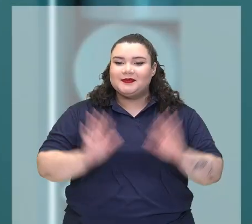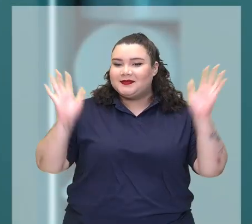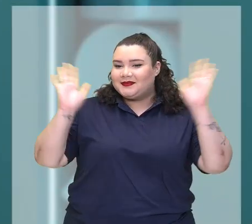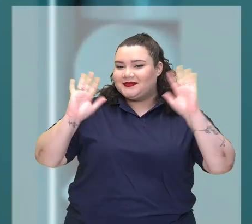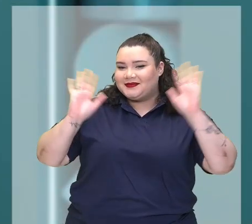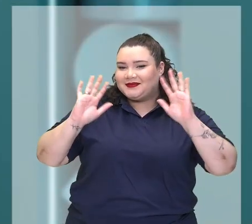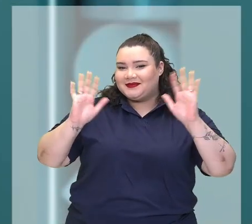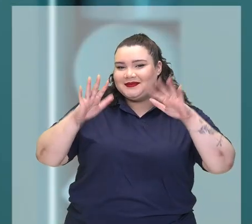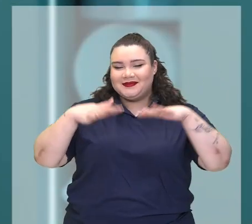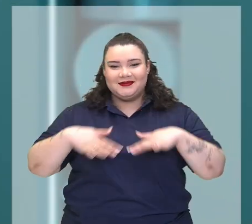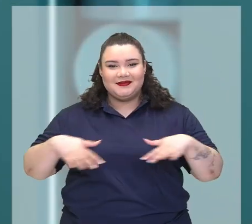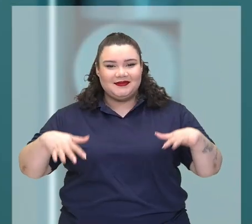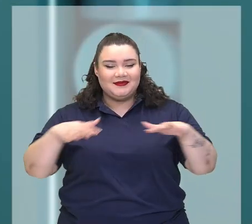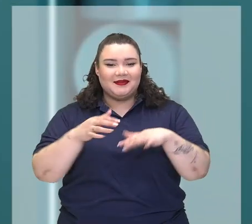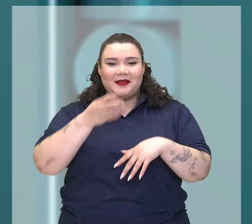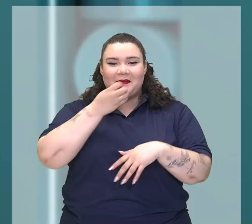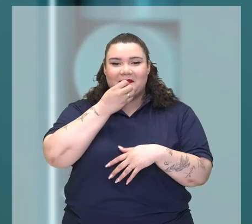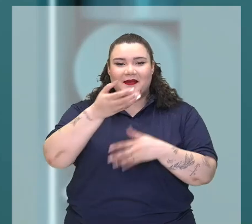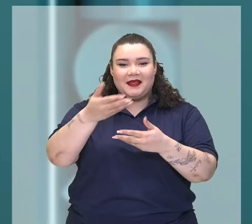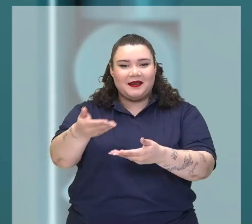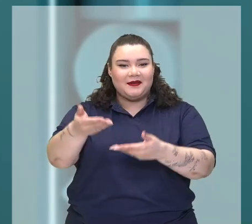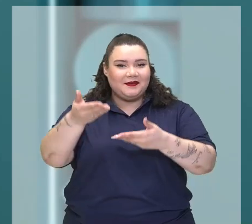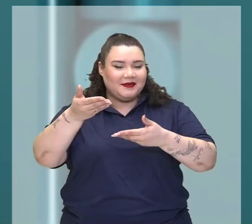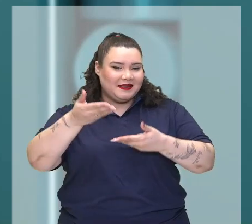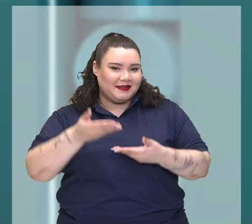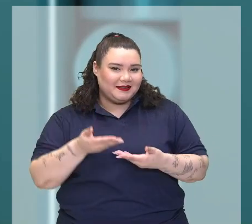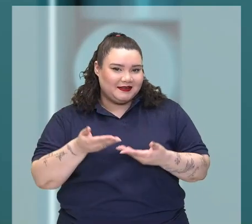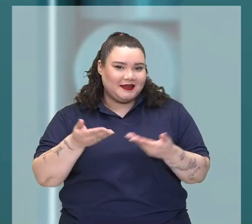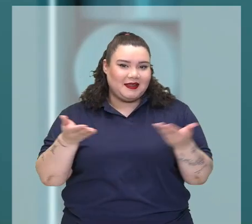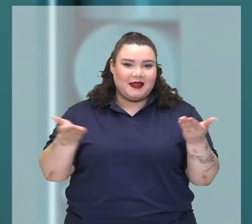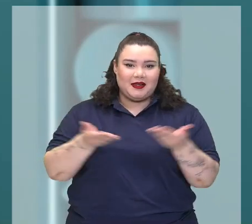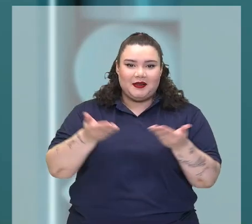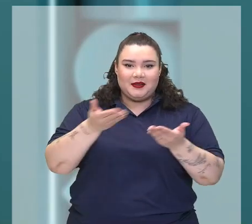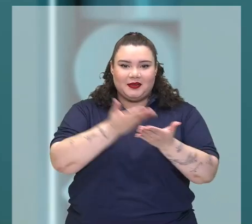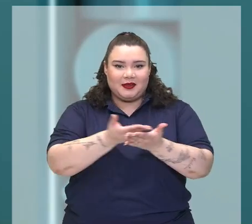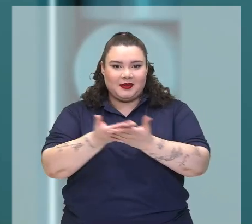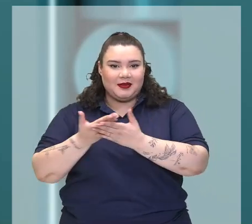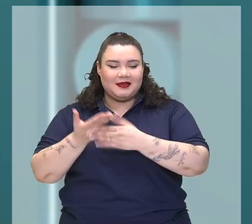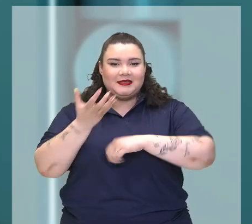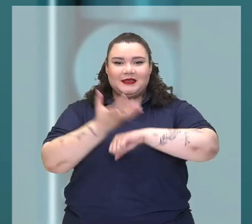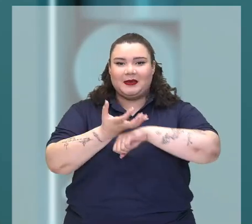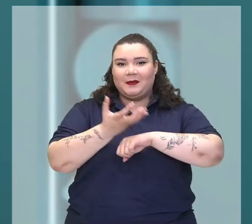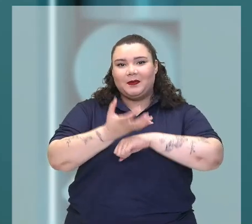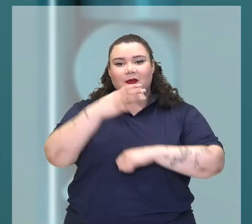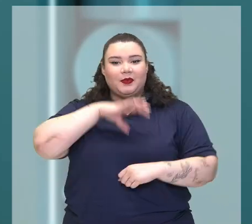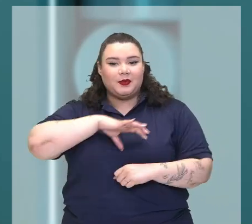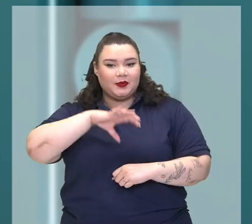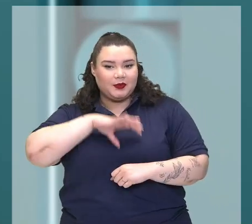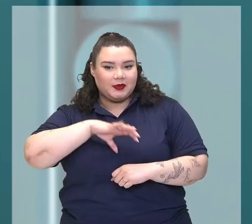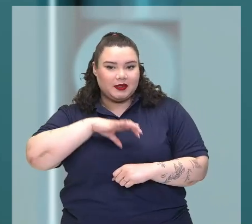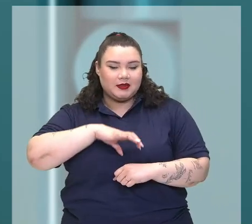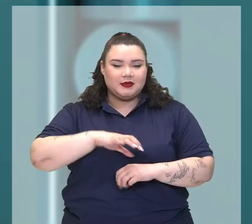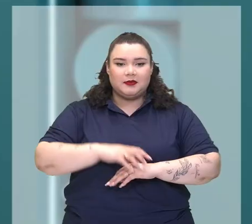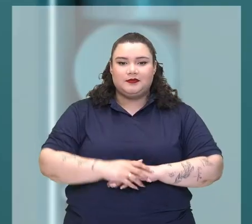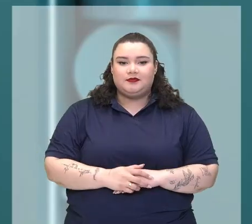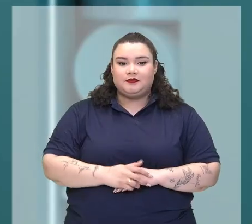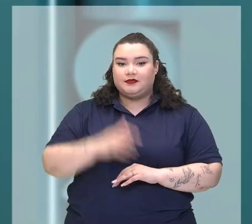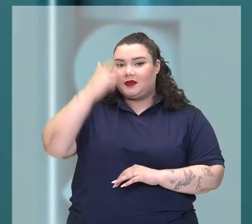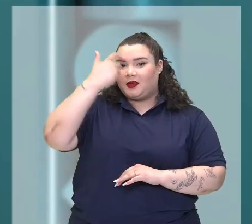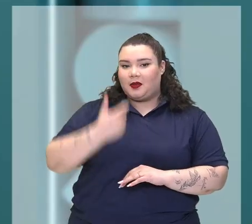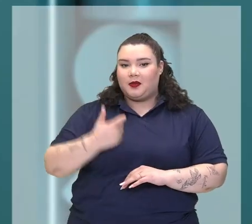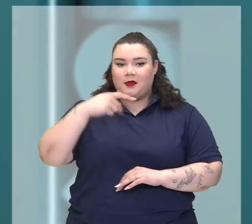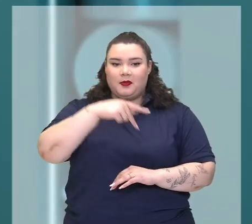Olá, queridos alunos, sejam todos bem-vindos à nossa aula de língua portuguesa. Eu sou a